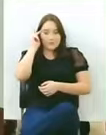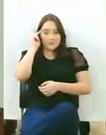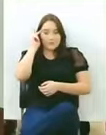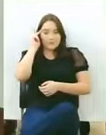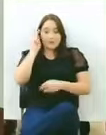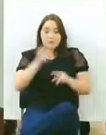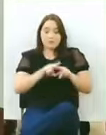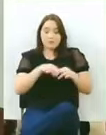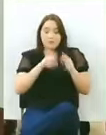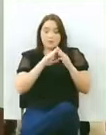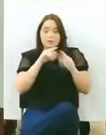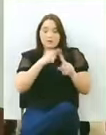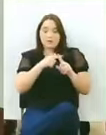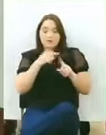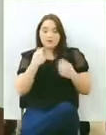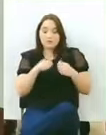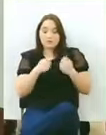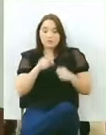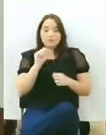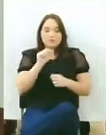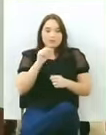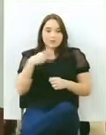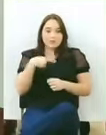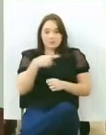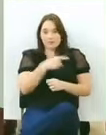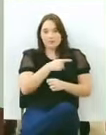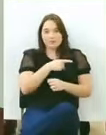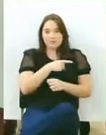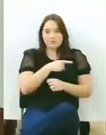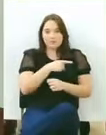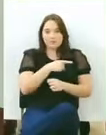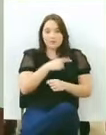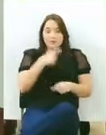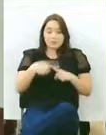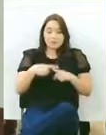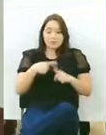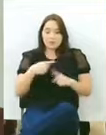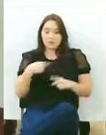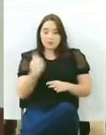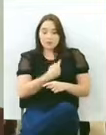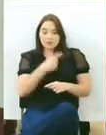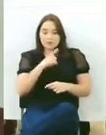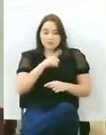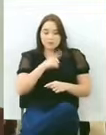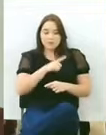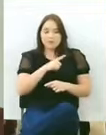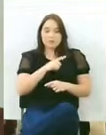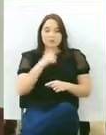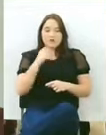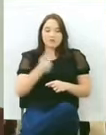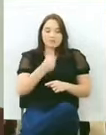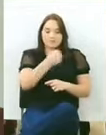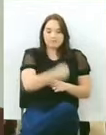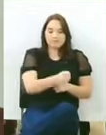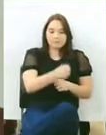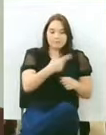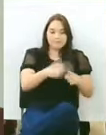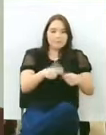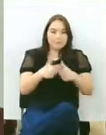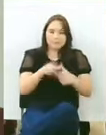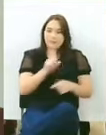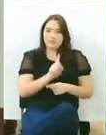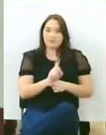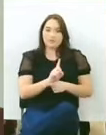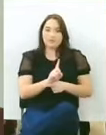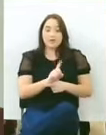também é por isso que a igreja precisa de pastores. Não é só porque a gente está sempre entrando em encrenca. Muitas vezes